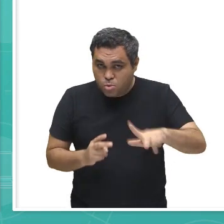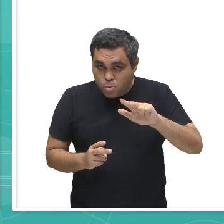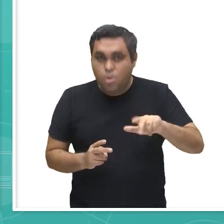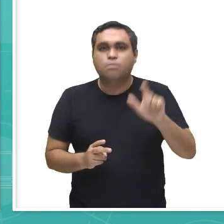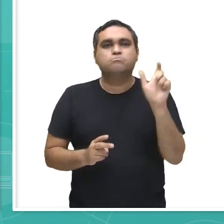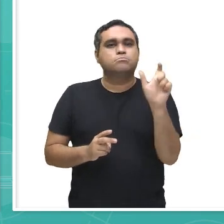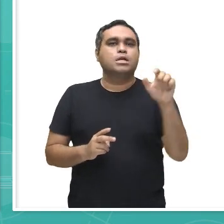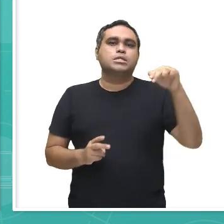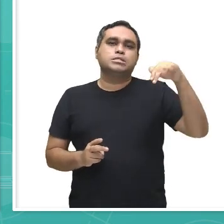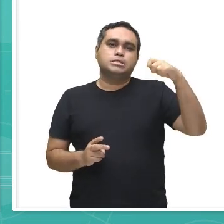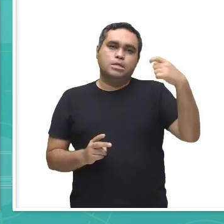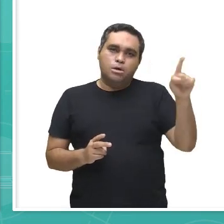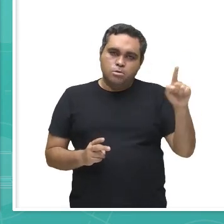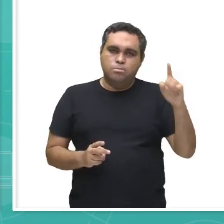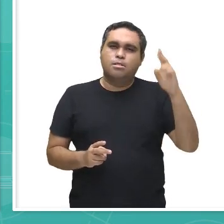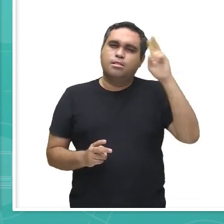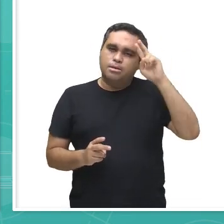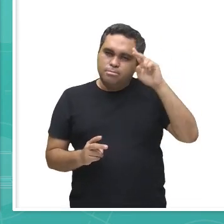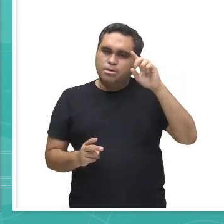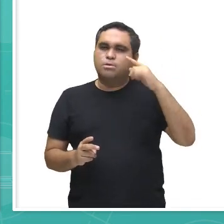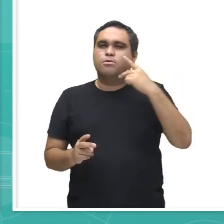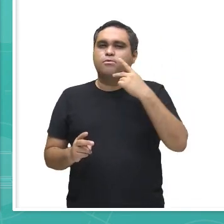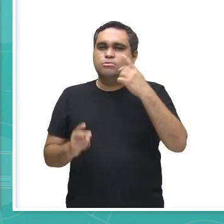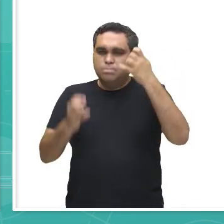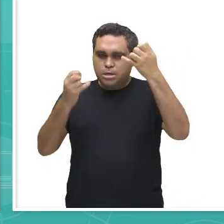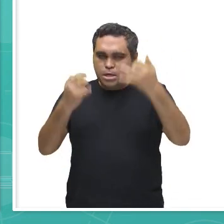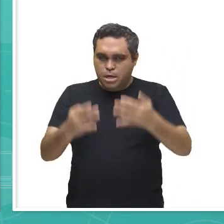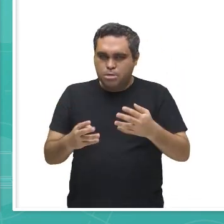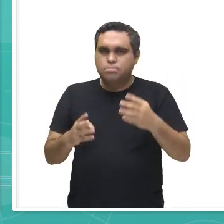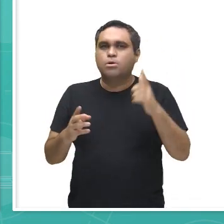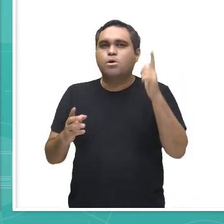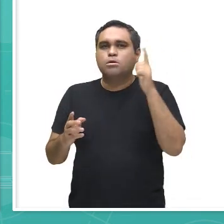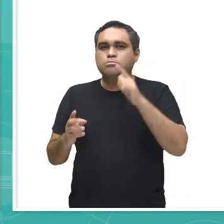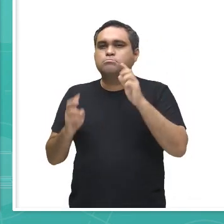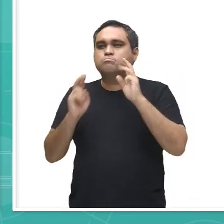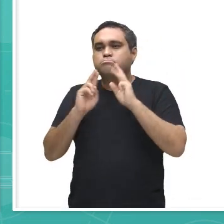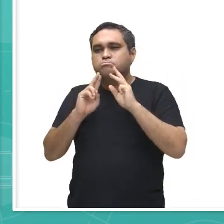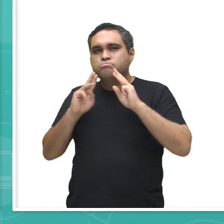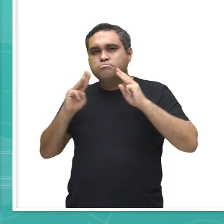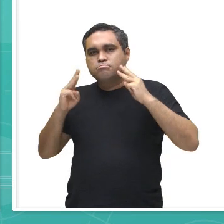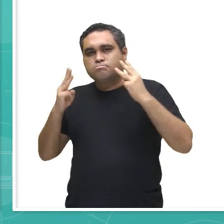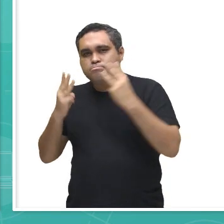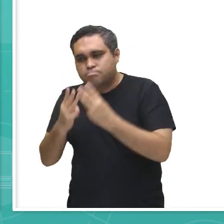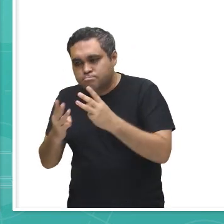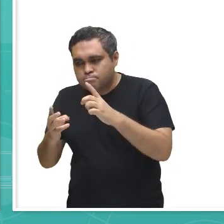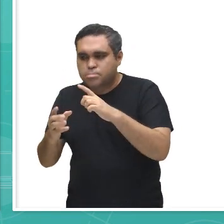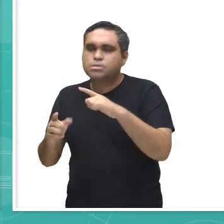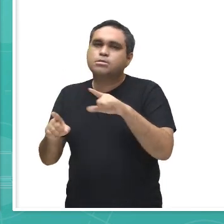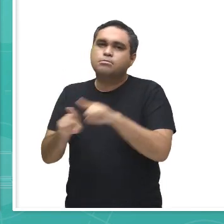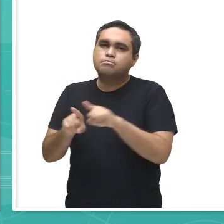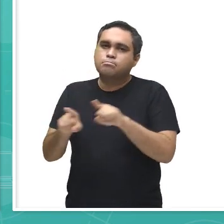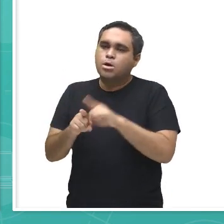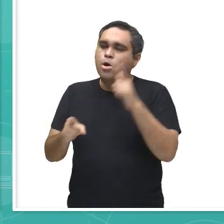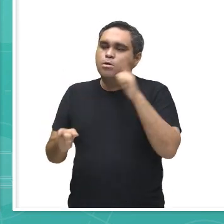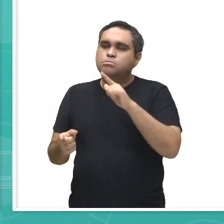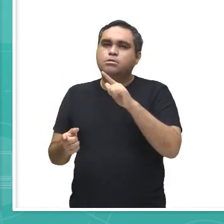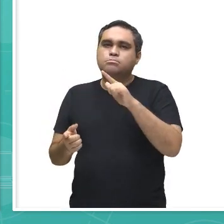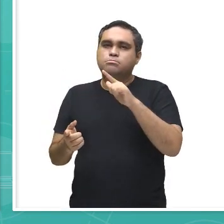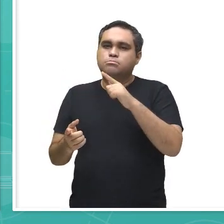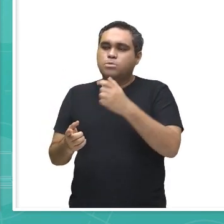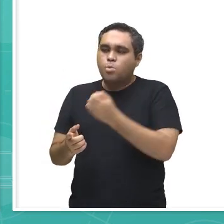tudo aquilo que tem massa, que a gente consegue quantificar e que ocupa um lugar no espaço, né? Então, a gente tem